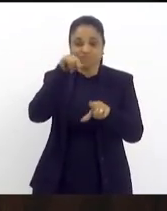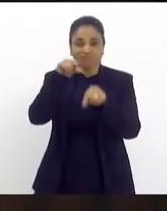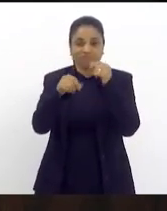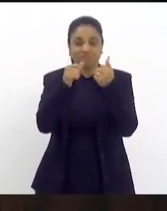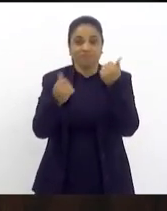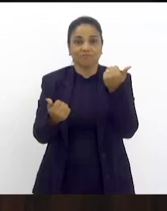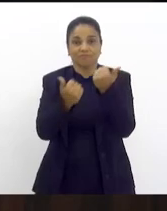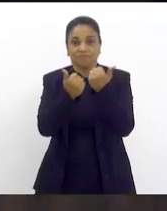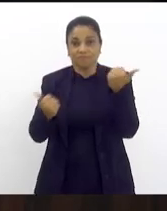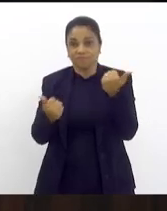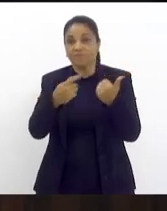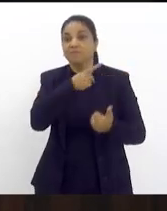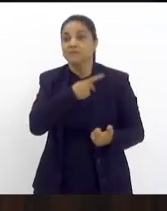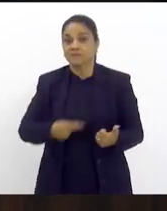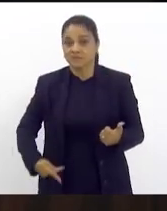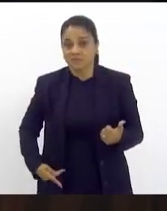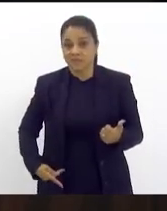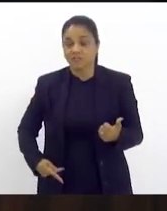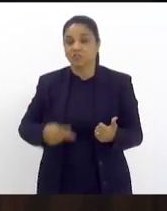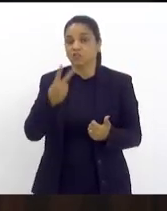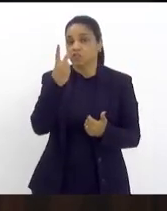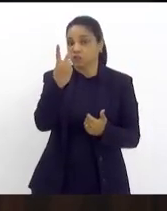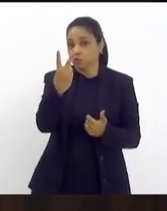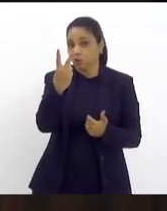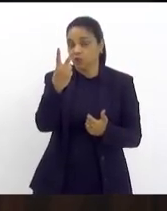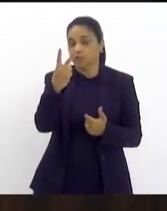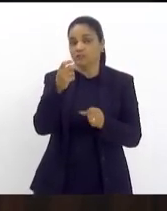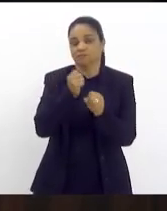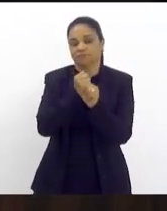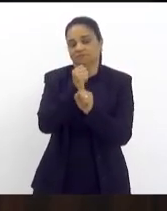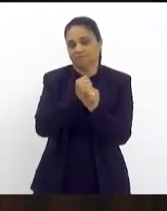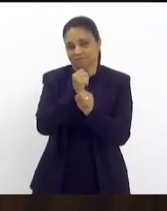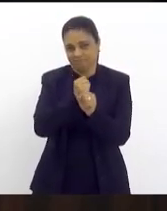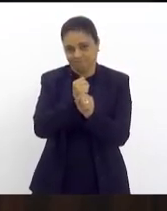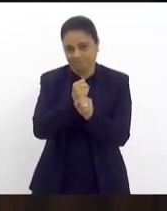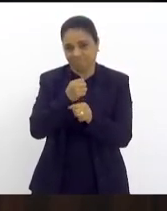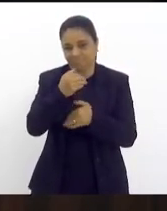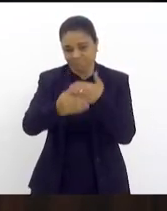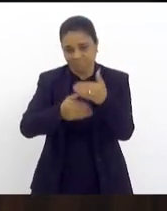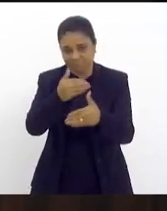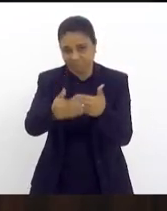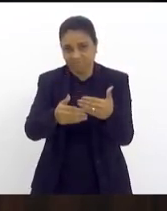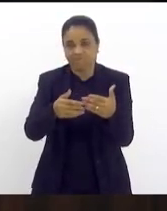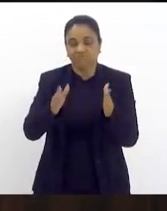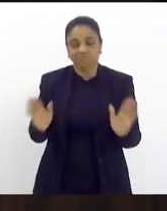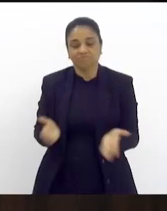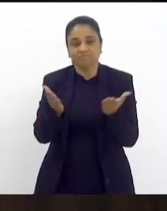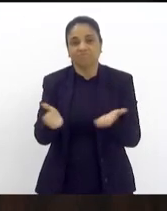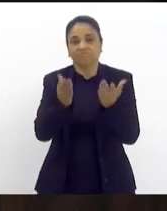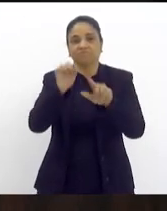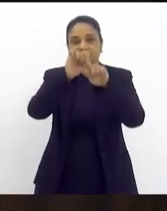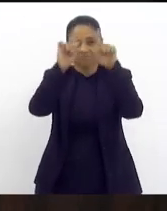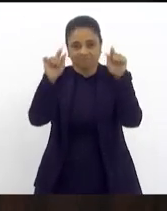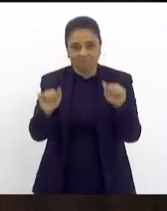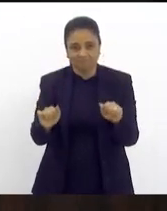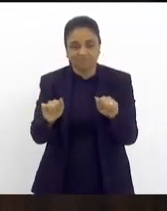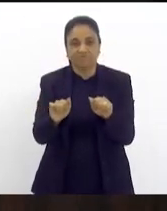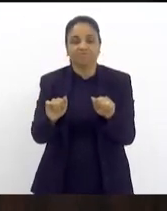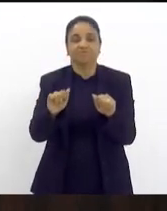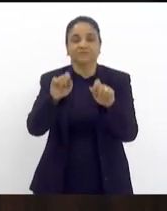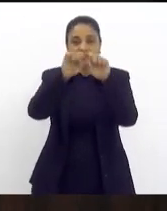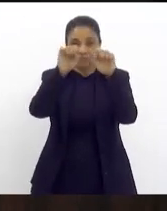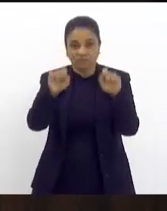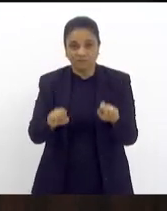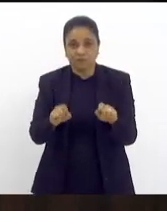Municipal em 2 biênios consecutivos. Incentivou a capacitação de servidores do Legislativo e implantou